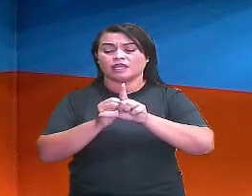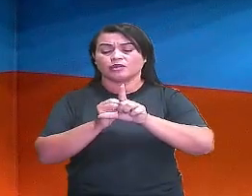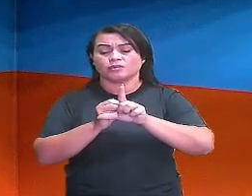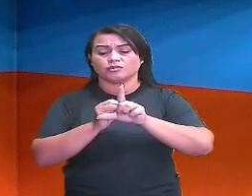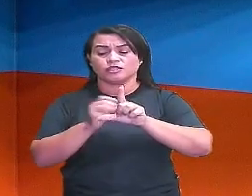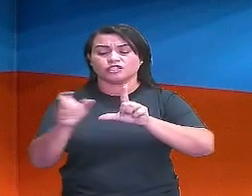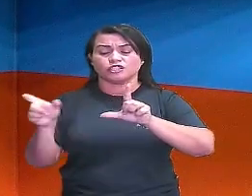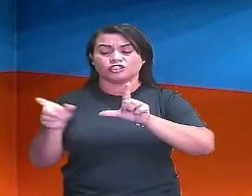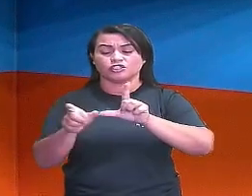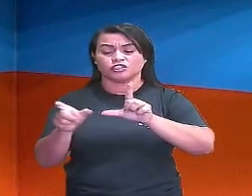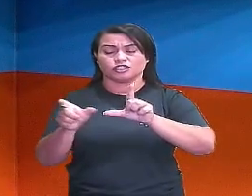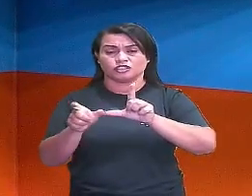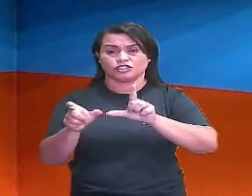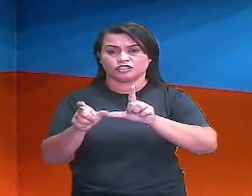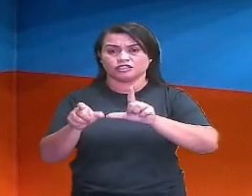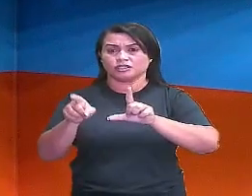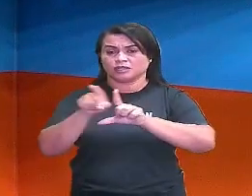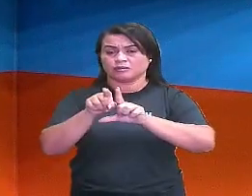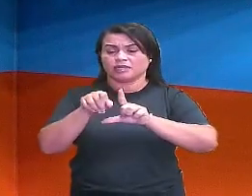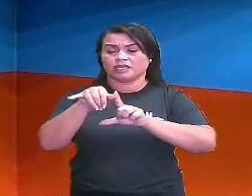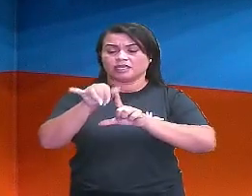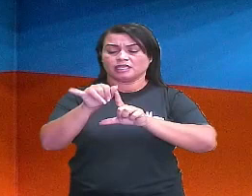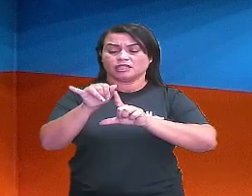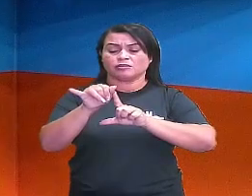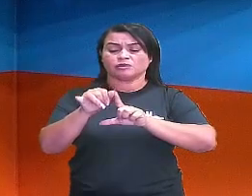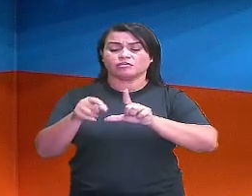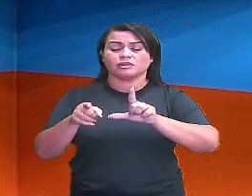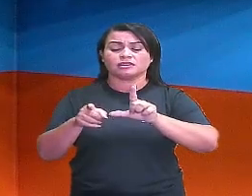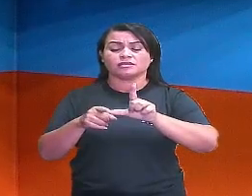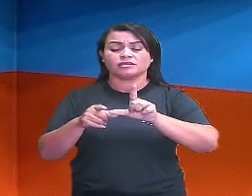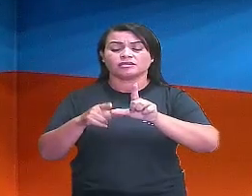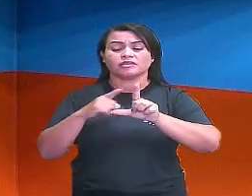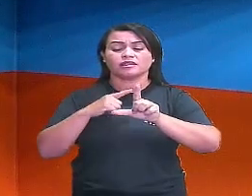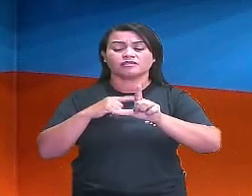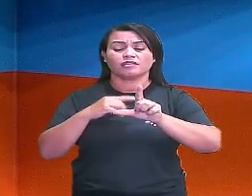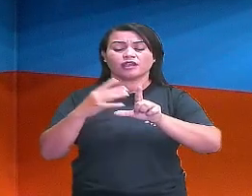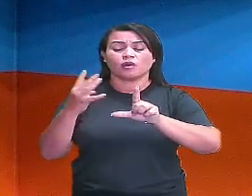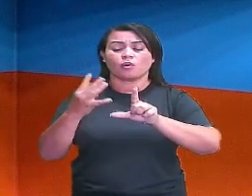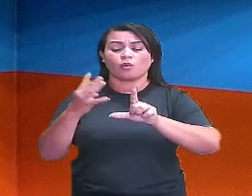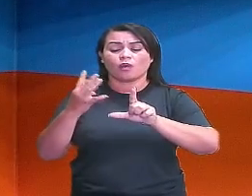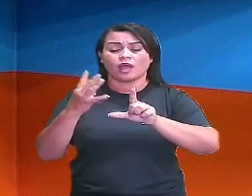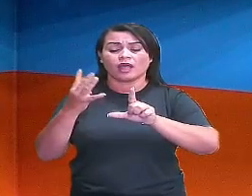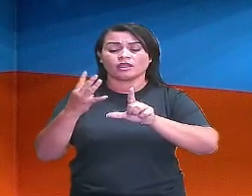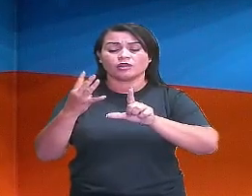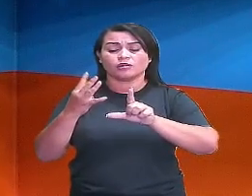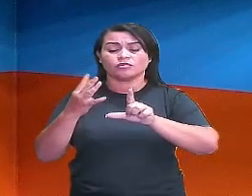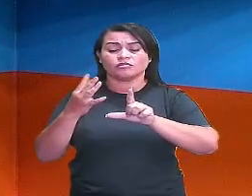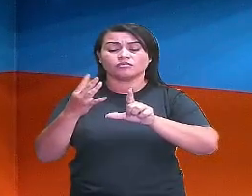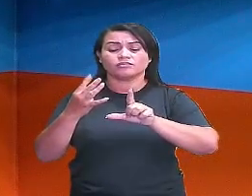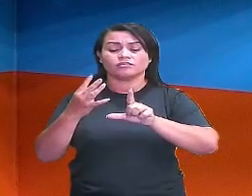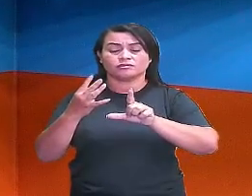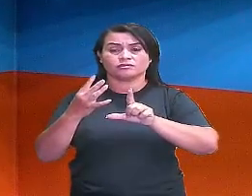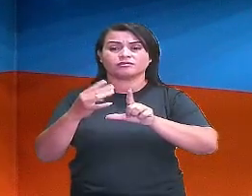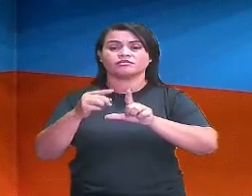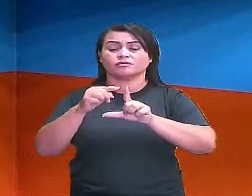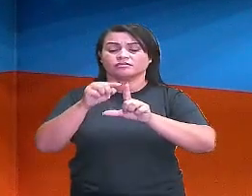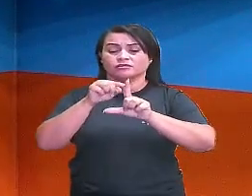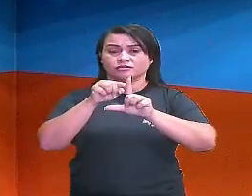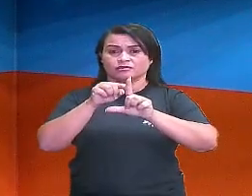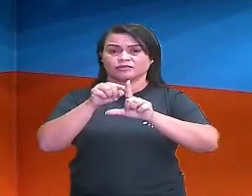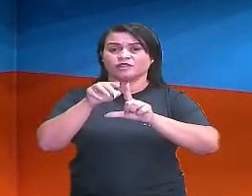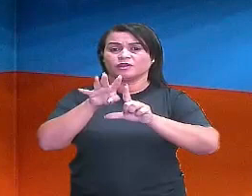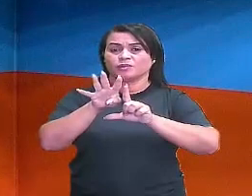x, que também é em y. Só que eu tenho que 4 está em y. Onde é que eu vou marcar? No próprio